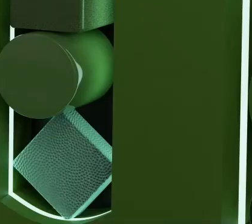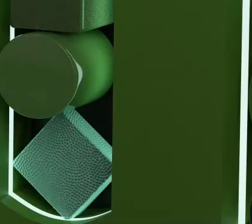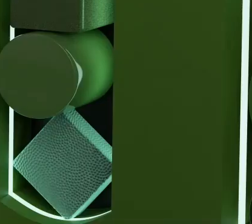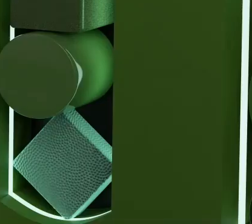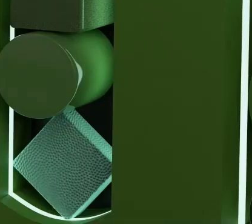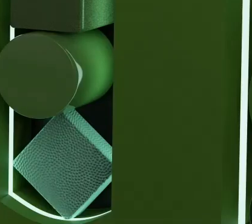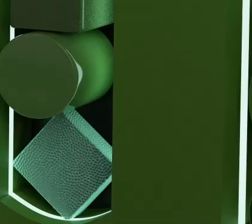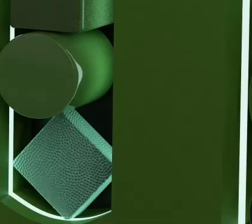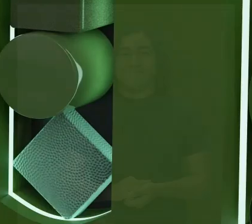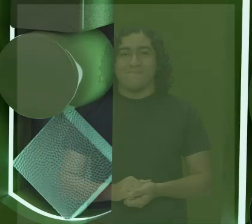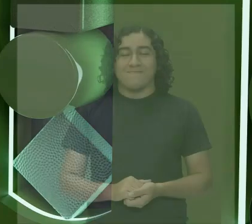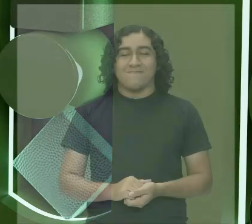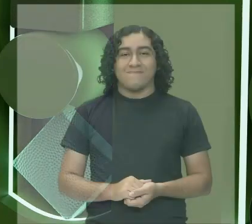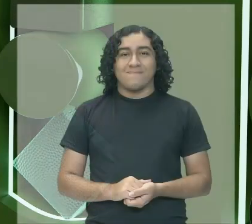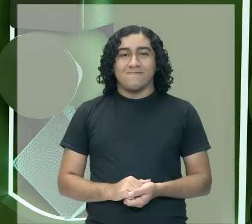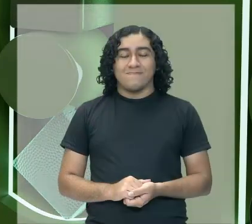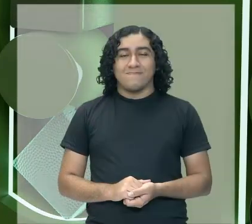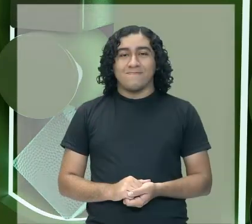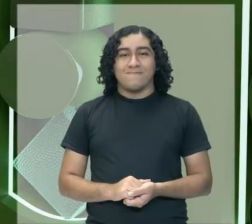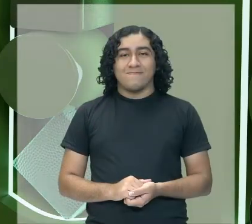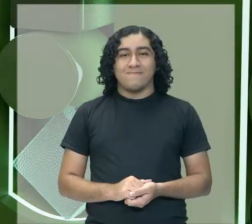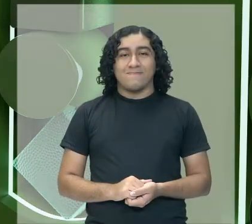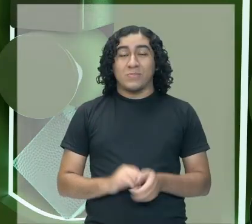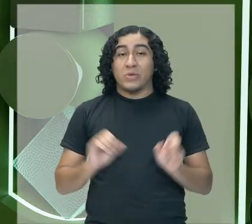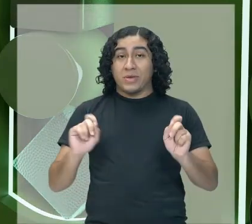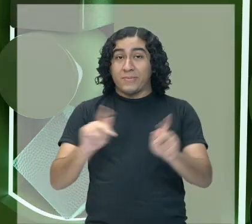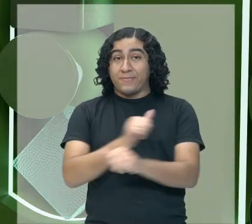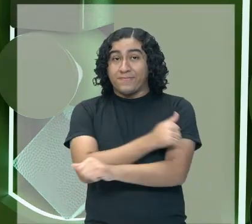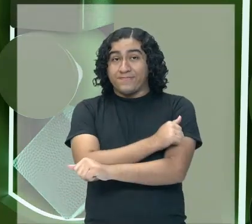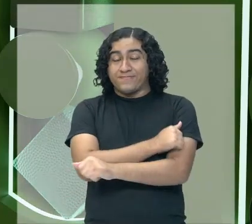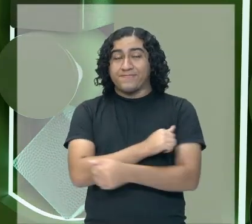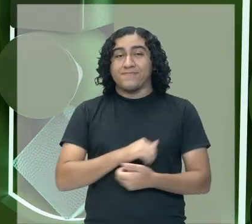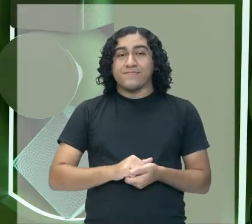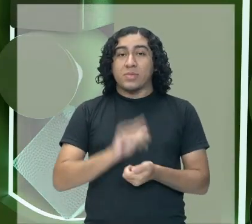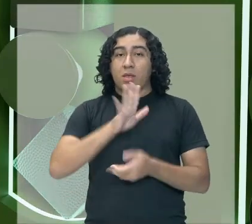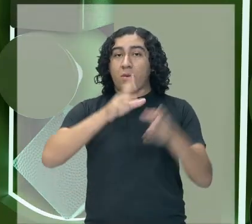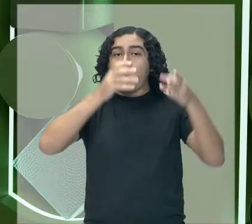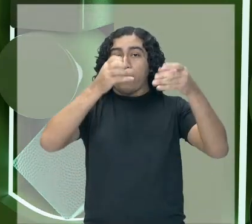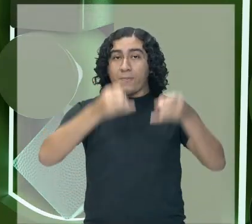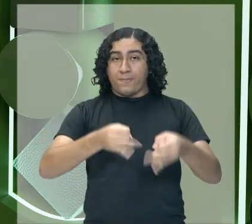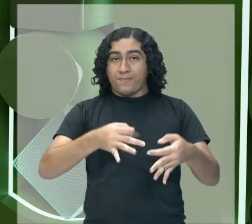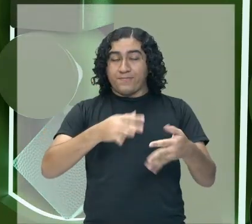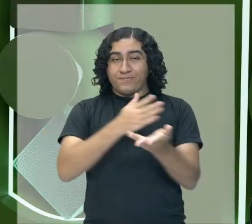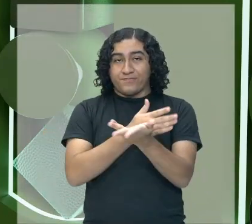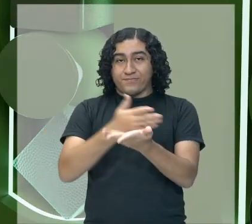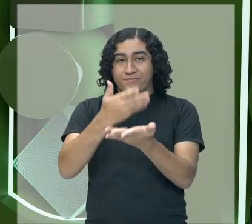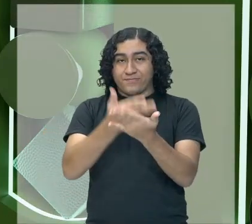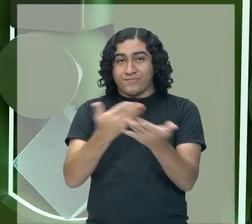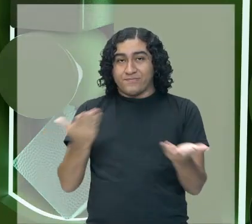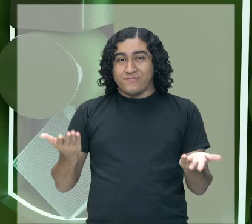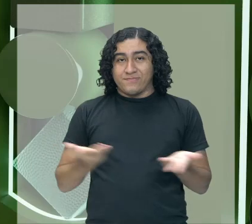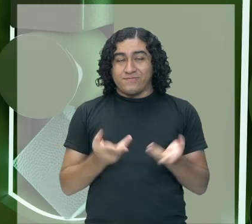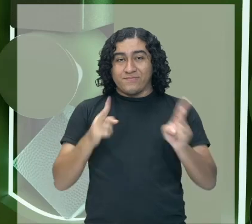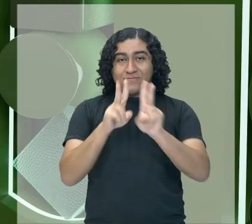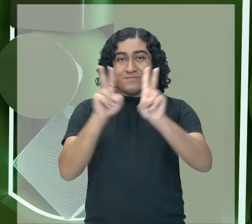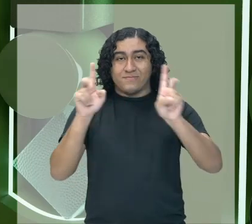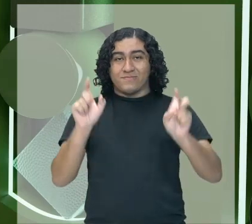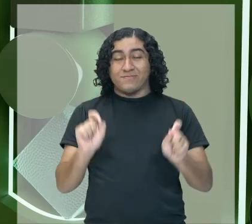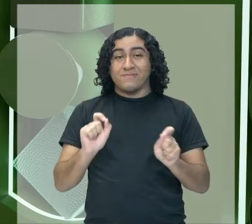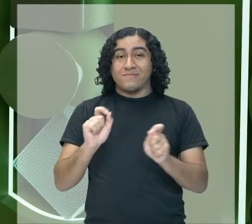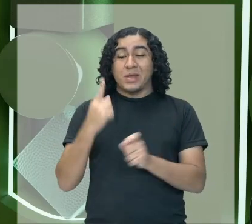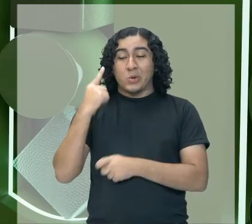aula muito bem queridos alunos como foi dito agora a pouco nós vamos dar início a nossa aula de hoje falando sobre o